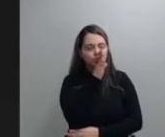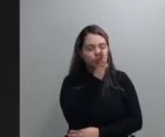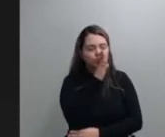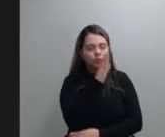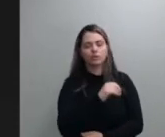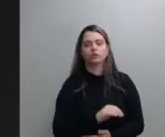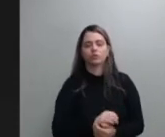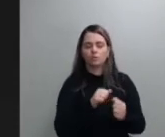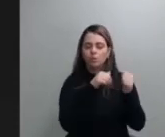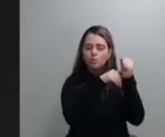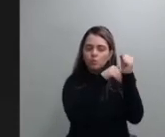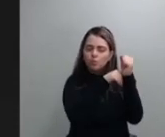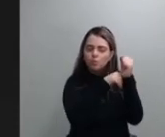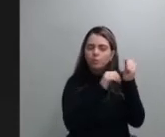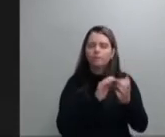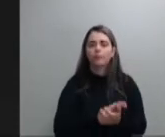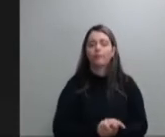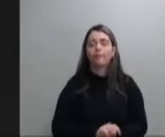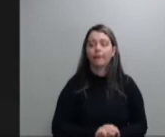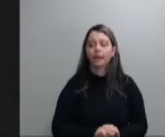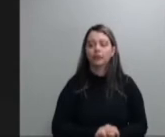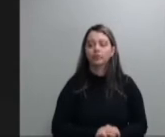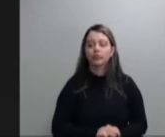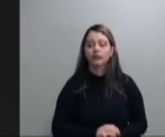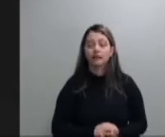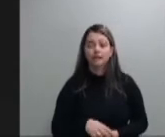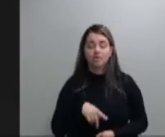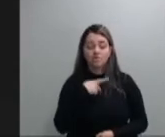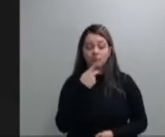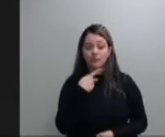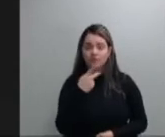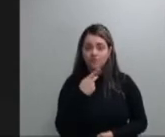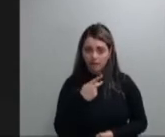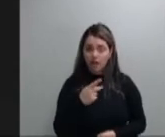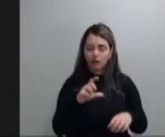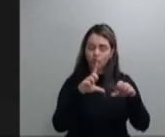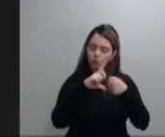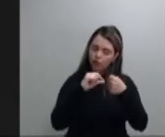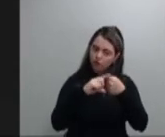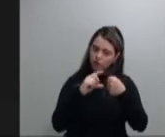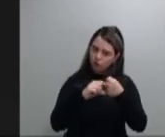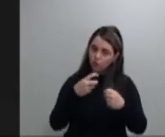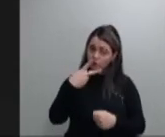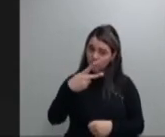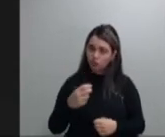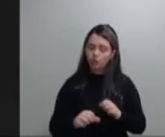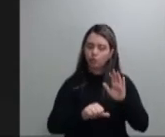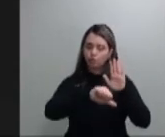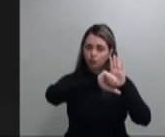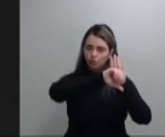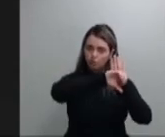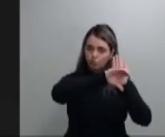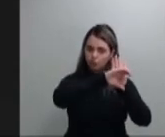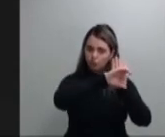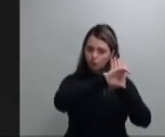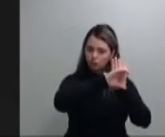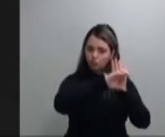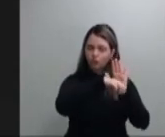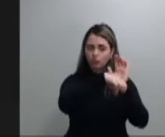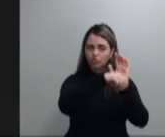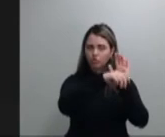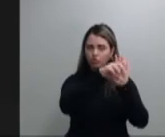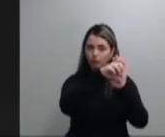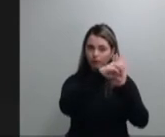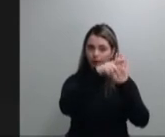retroatividade da lei mais benéfica de que trata o artigo 2º do Código Penal sobre o argumento de que a lei número 12.529